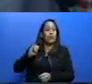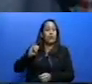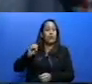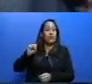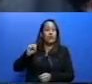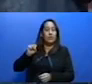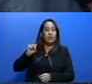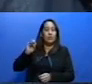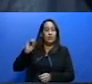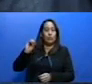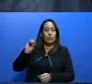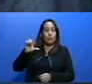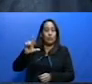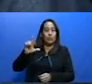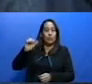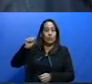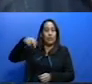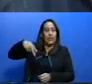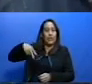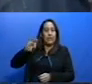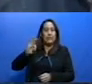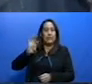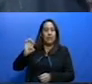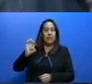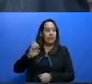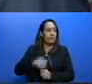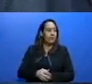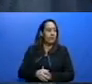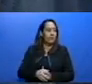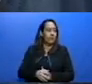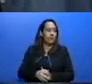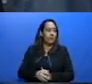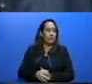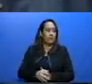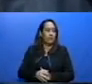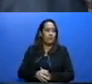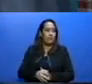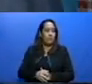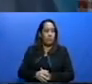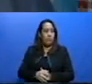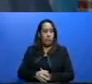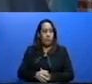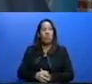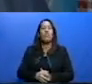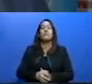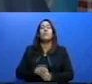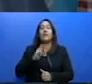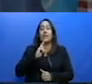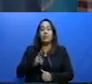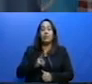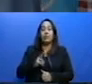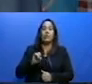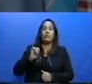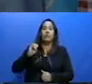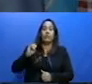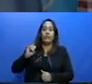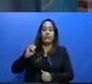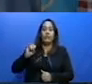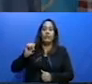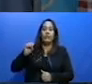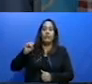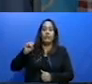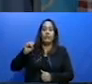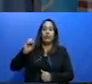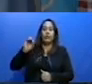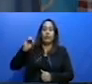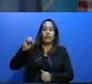aqui? Vamos ver? Pensaram? Quem respondeu? Isopor. Acertou.